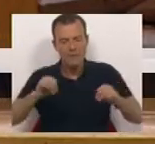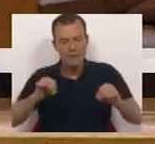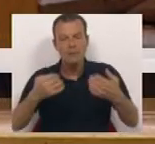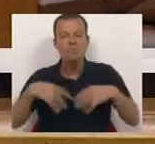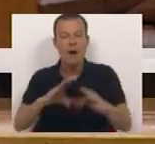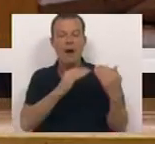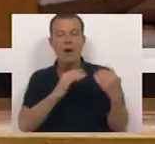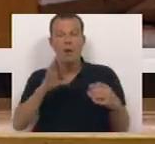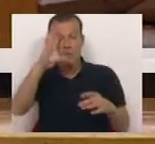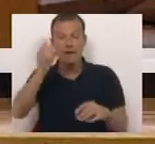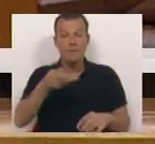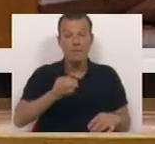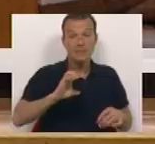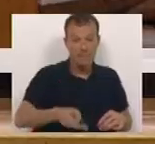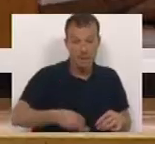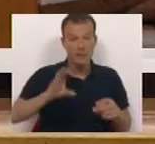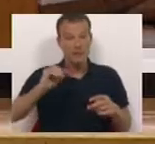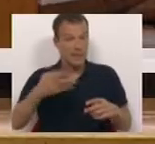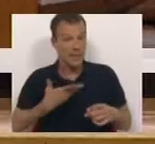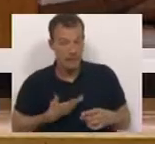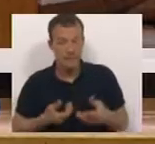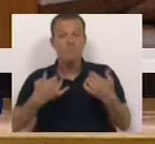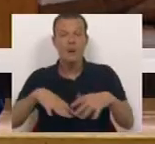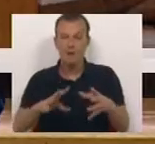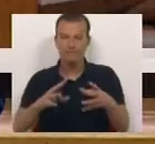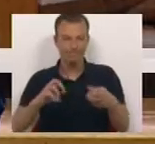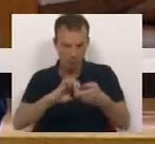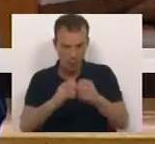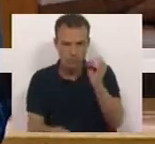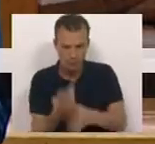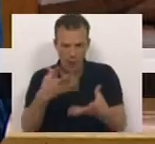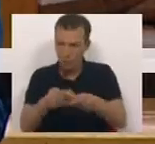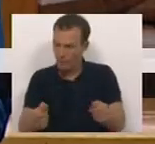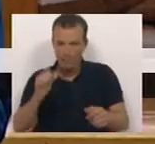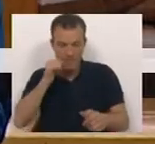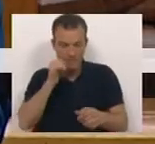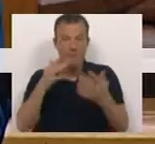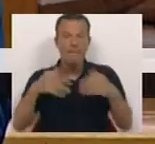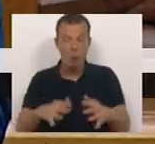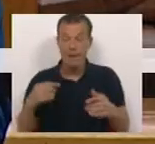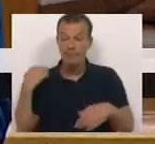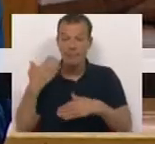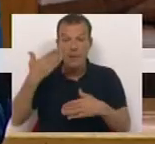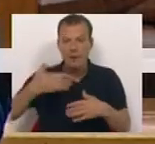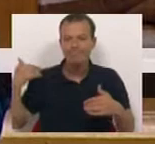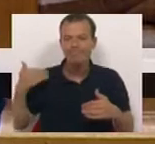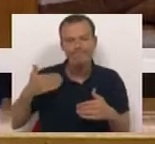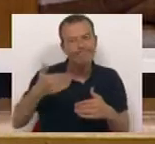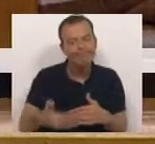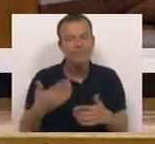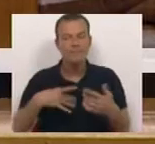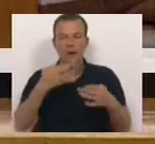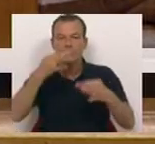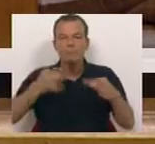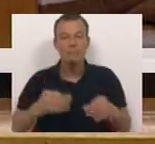apenas que o Governo PSD-CDS criou um problema, mas não o resolveu. E a cada dia que passa, nós vamos tendo a confirmação de que,